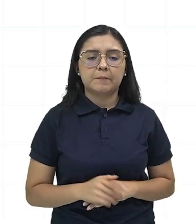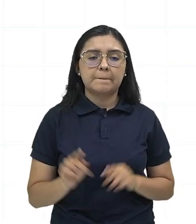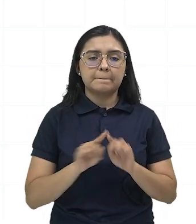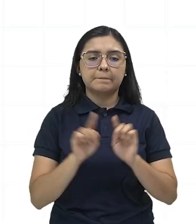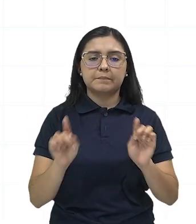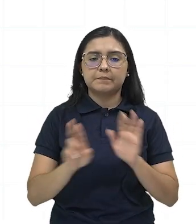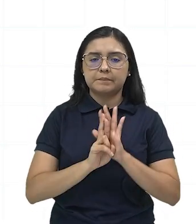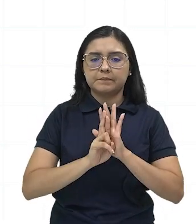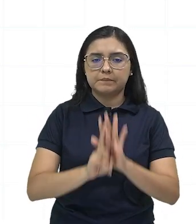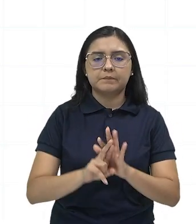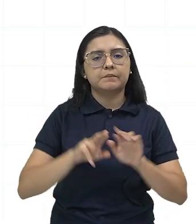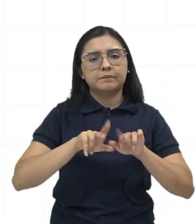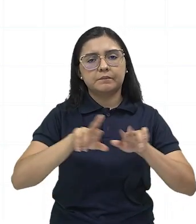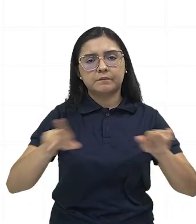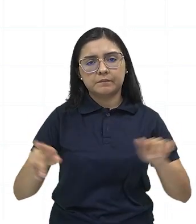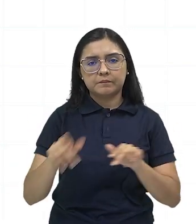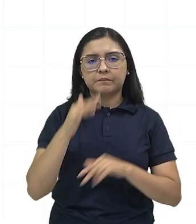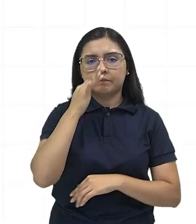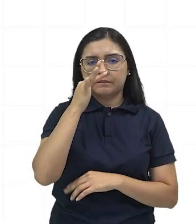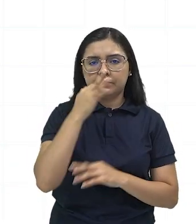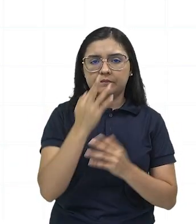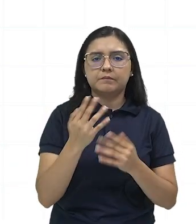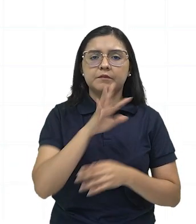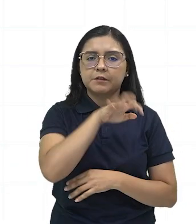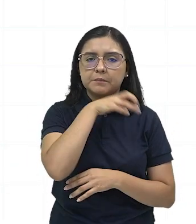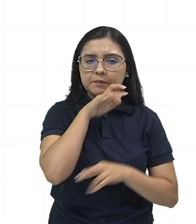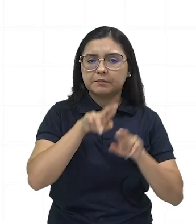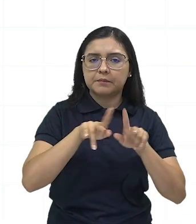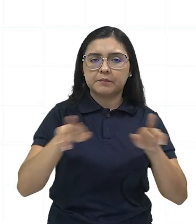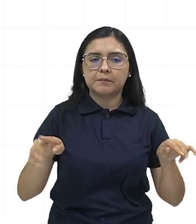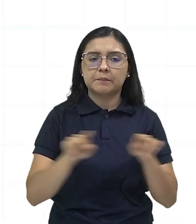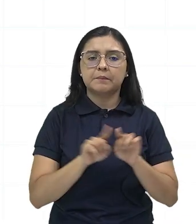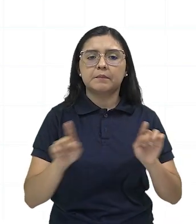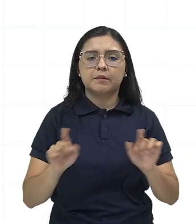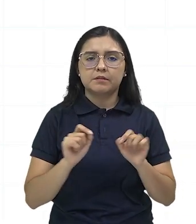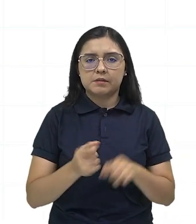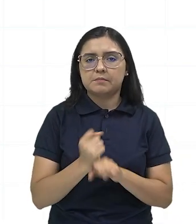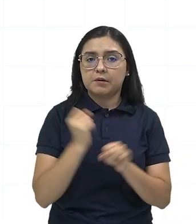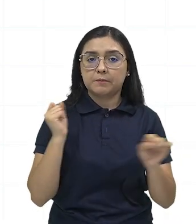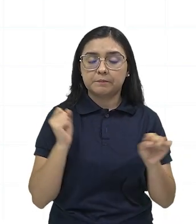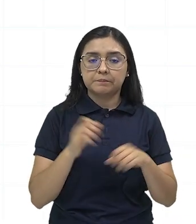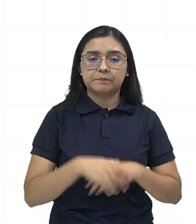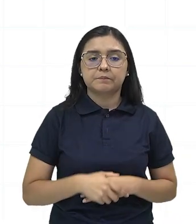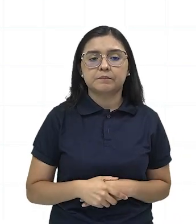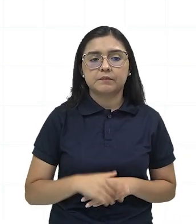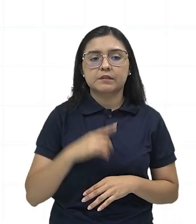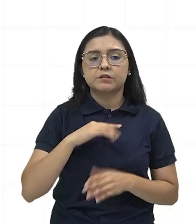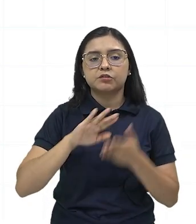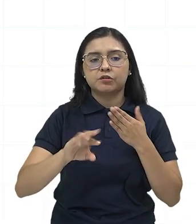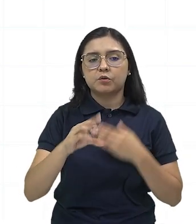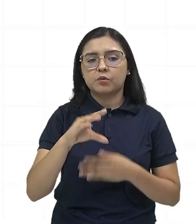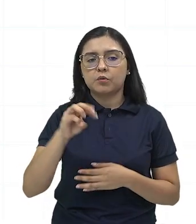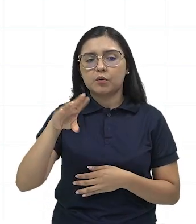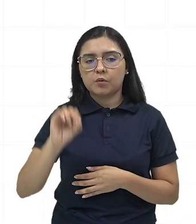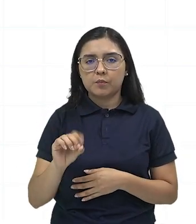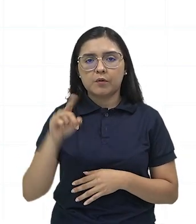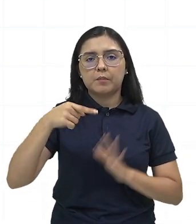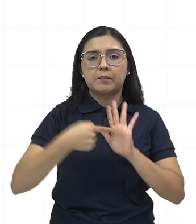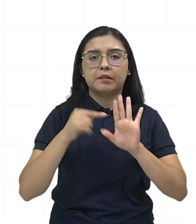apresenta a mesma variedade de flores, de animais, só que é bem maior. Quando eu excluo esse como, eu faço